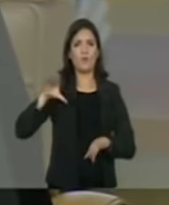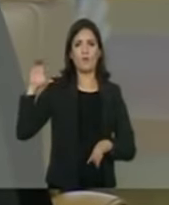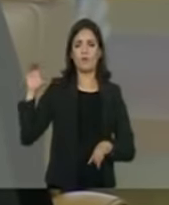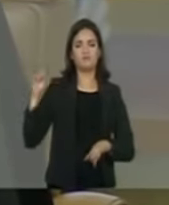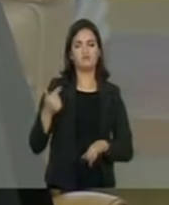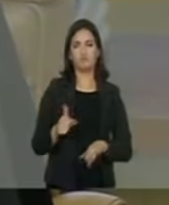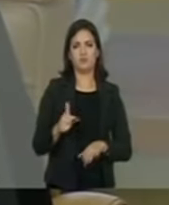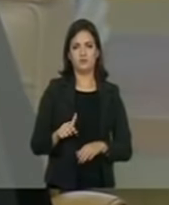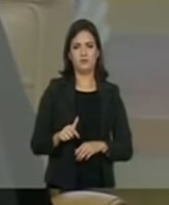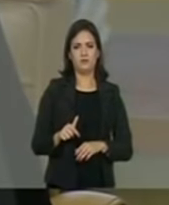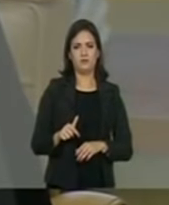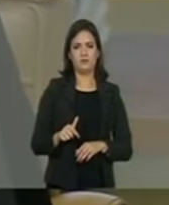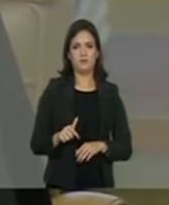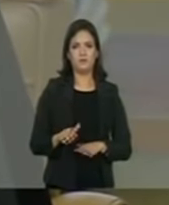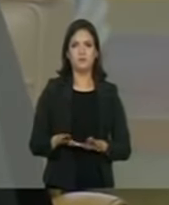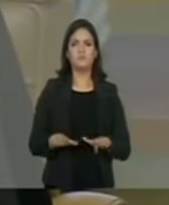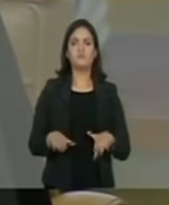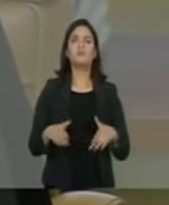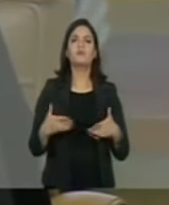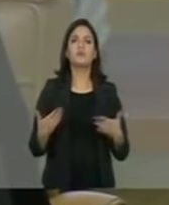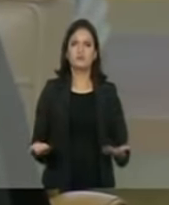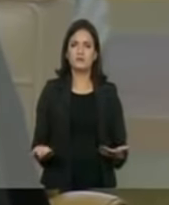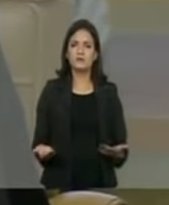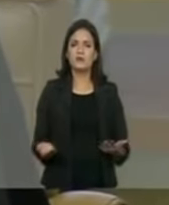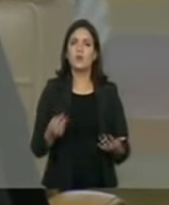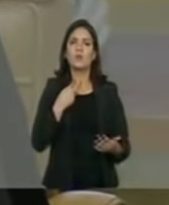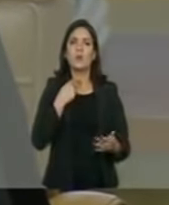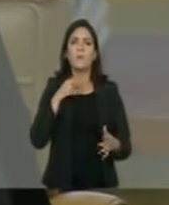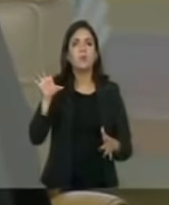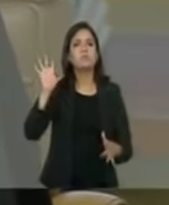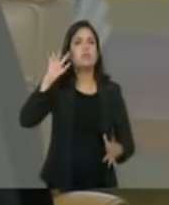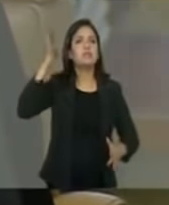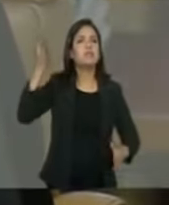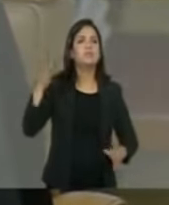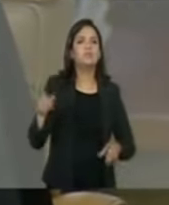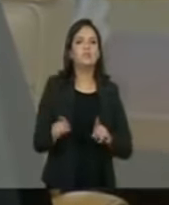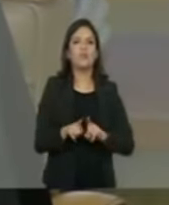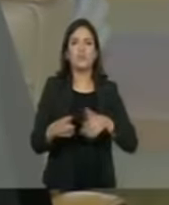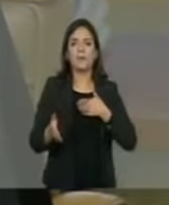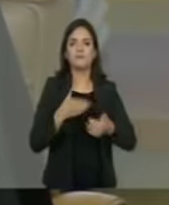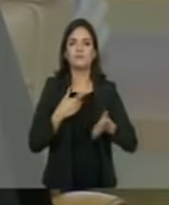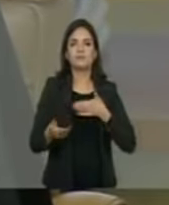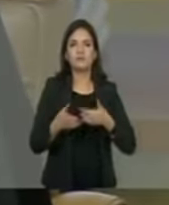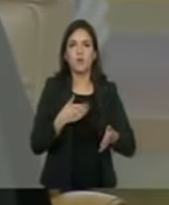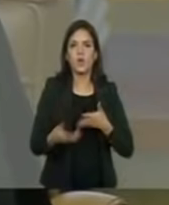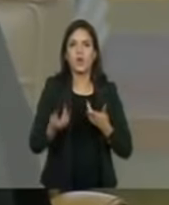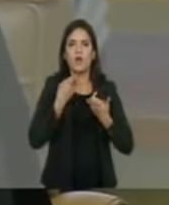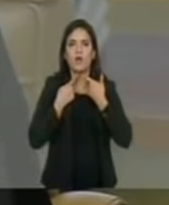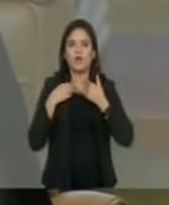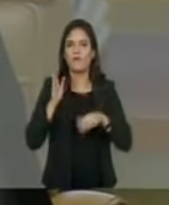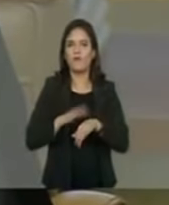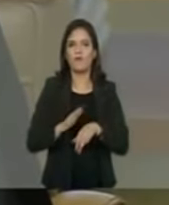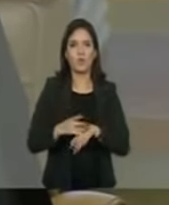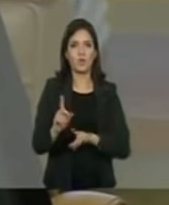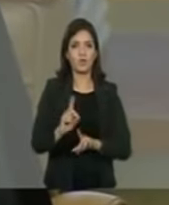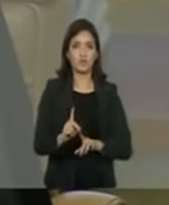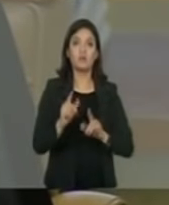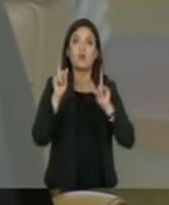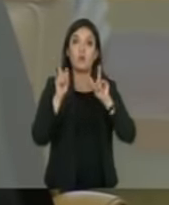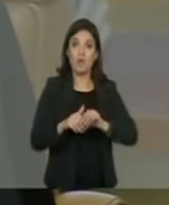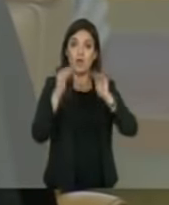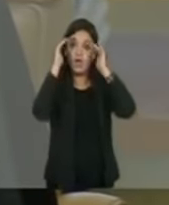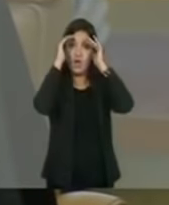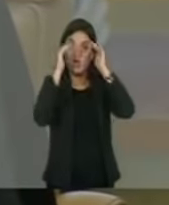reação instintiva arbitrária e injusta ou irracional da realidade a